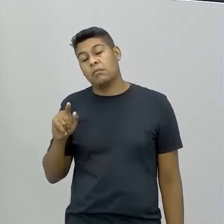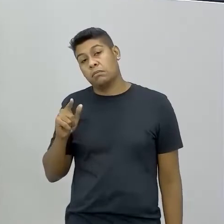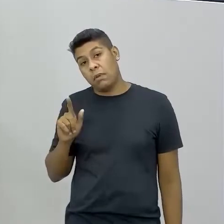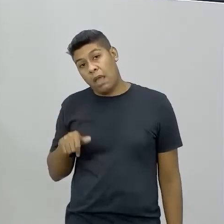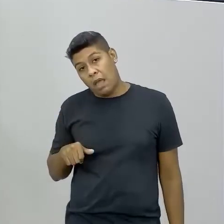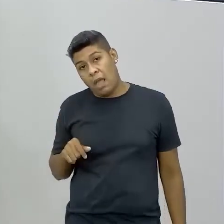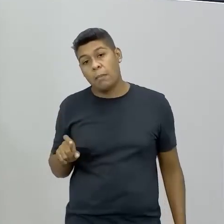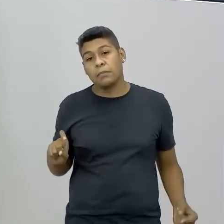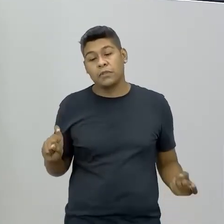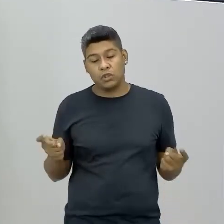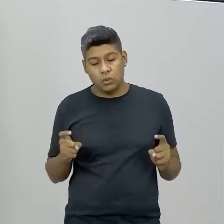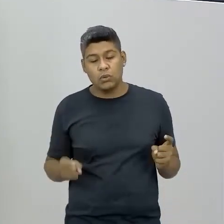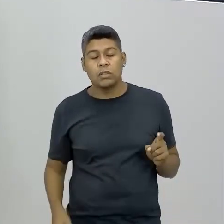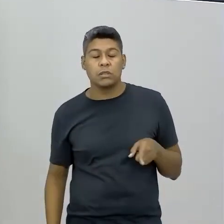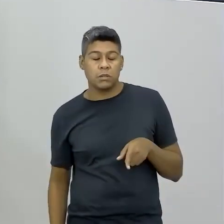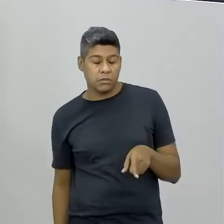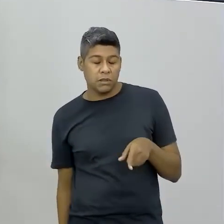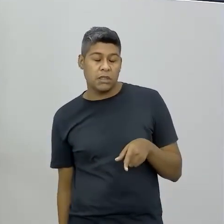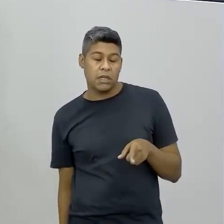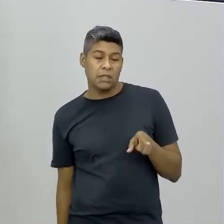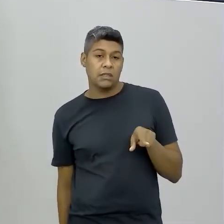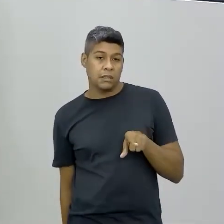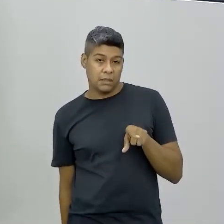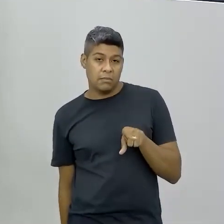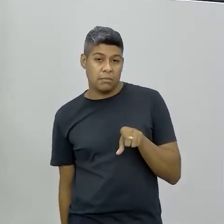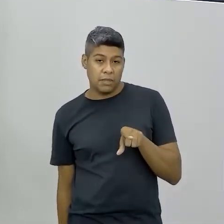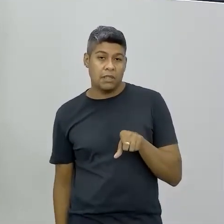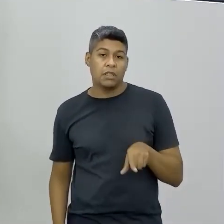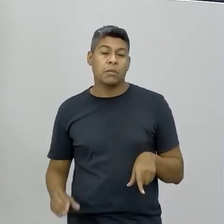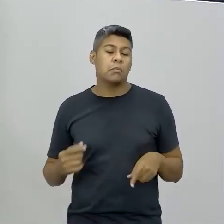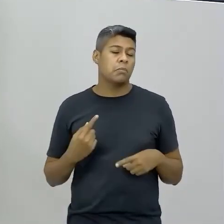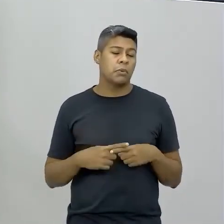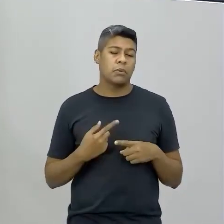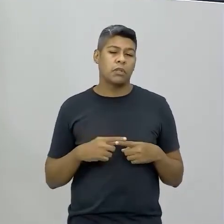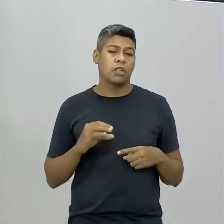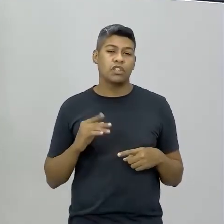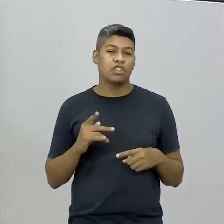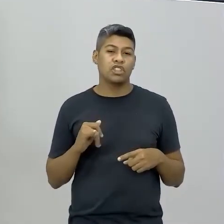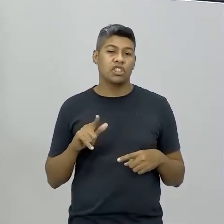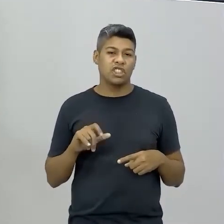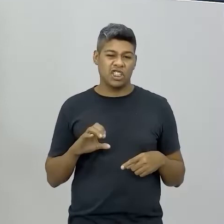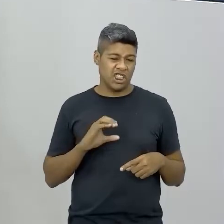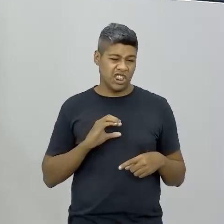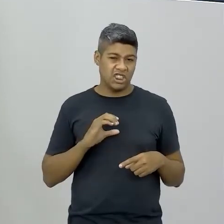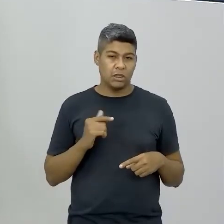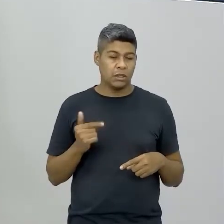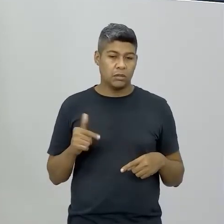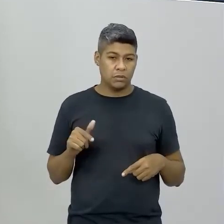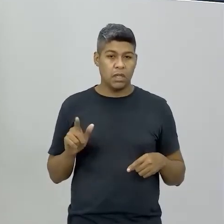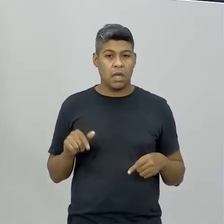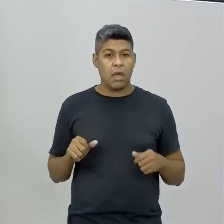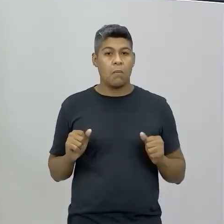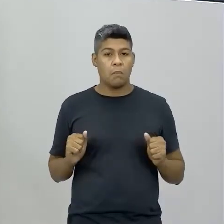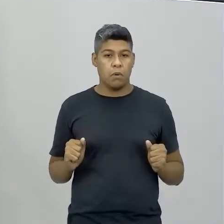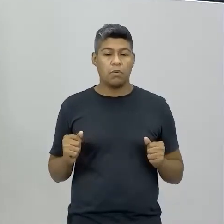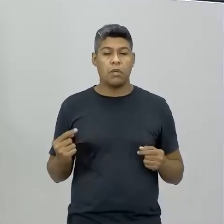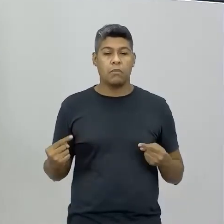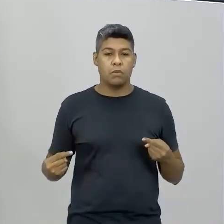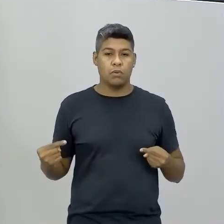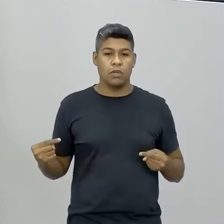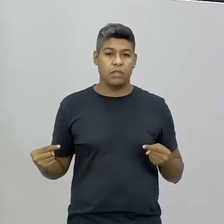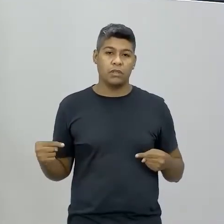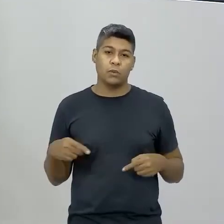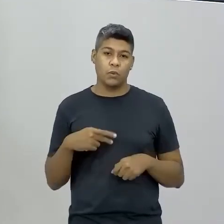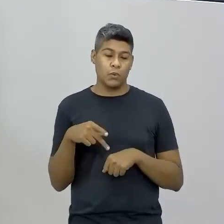pode discutir, investigar também, porque será que o Chile não tem, né? Então, está associado também ao poder político que o